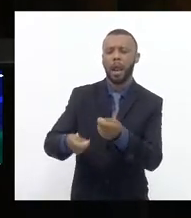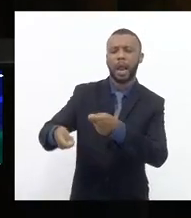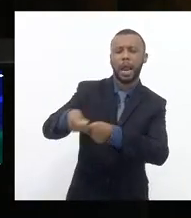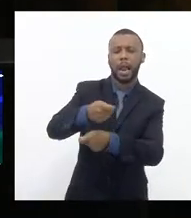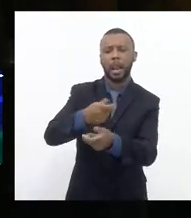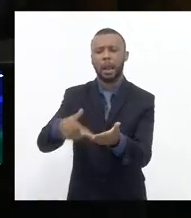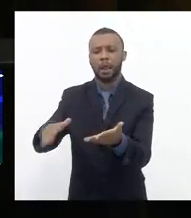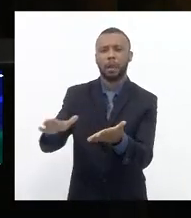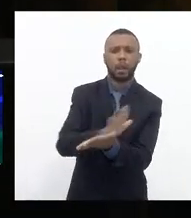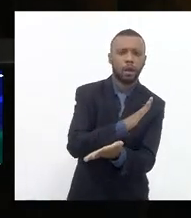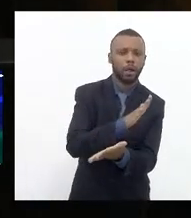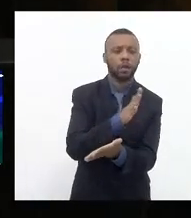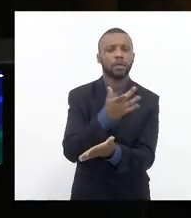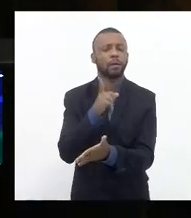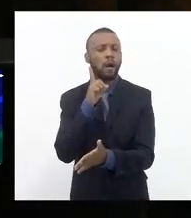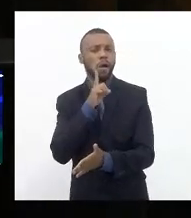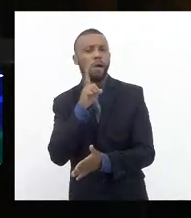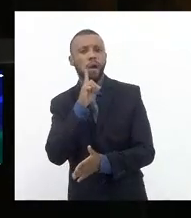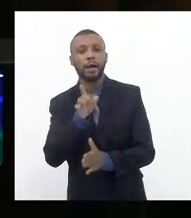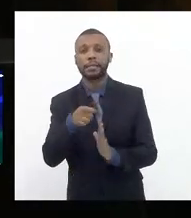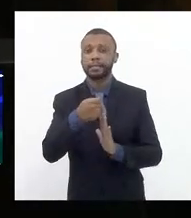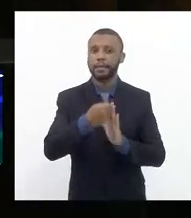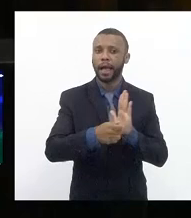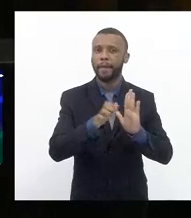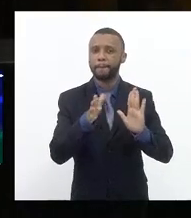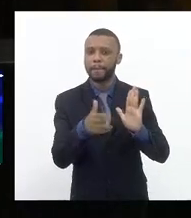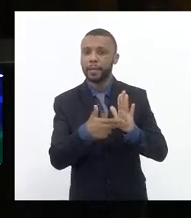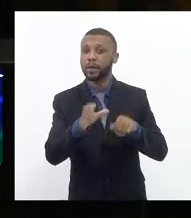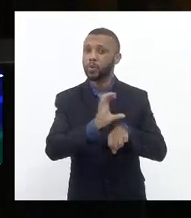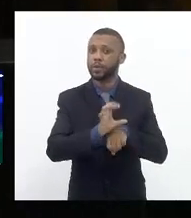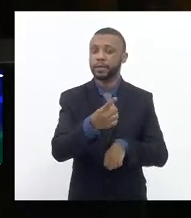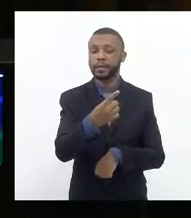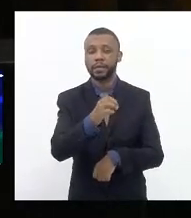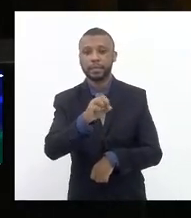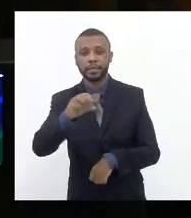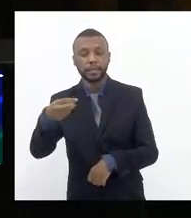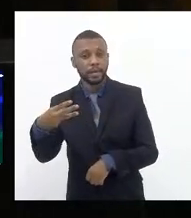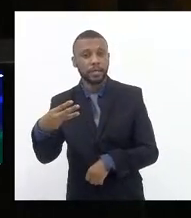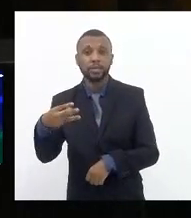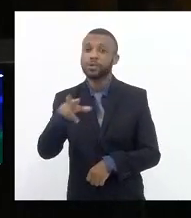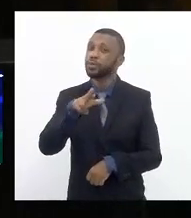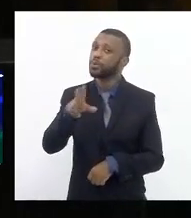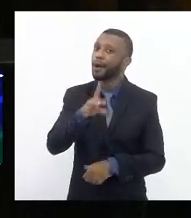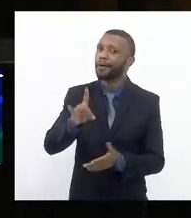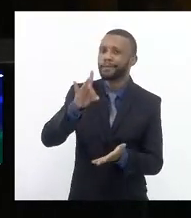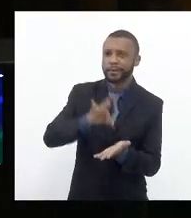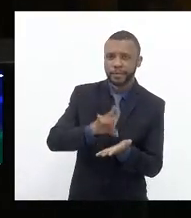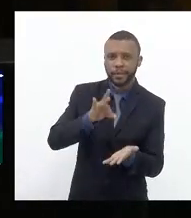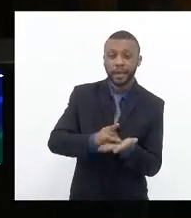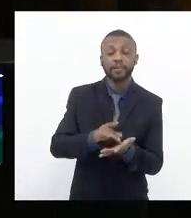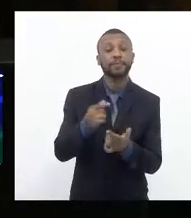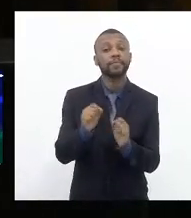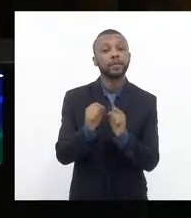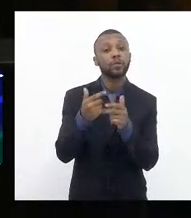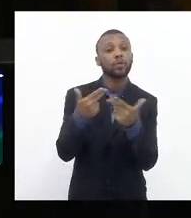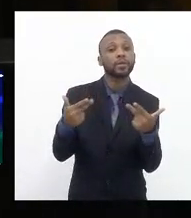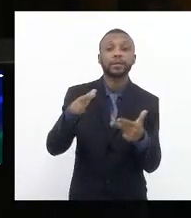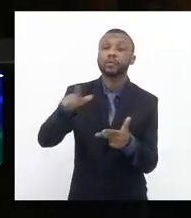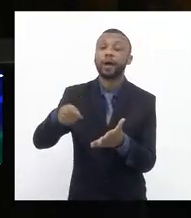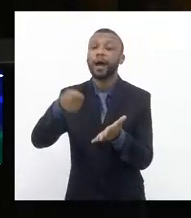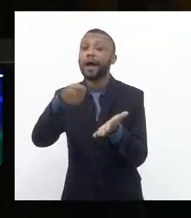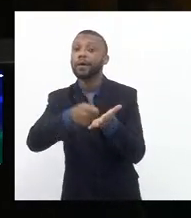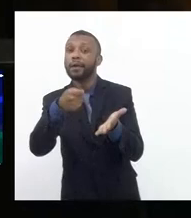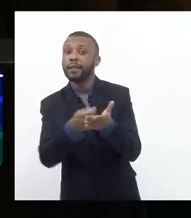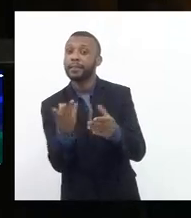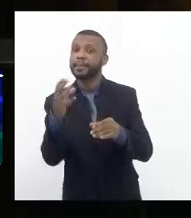estar sendo pressionado pela emenda constitucional 103, que não é verdade, e fazendo coisas que não estão nem sendo exigidas pelo regime de